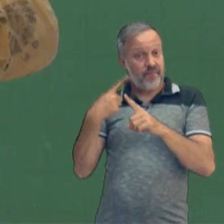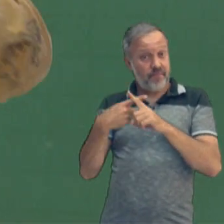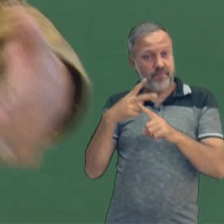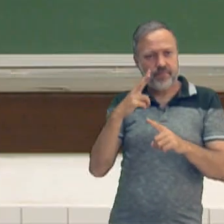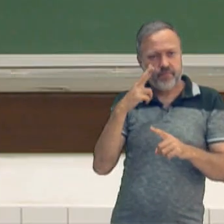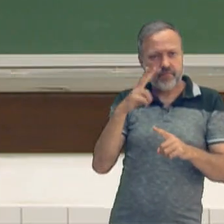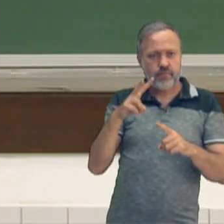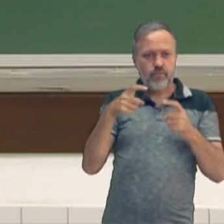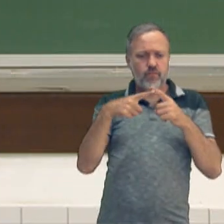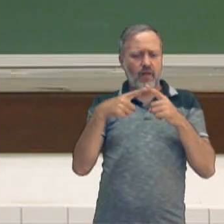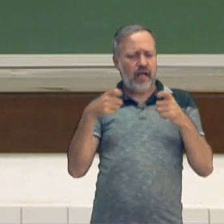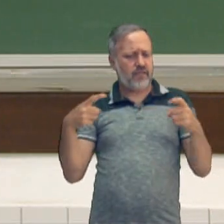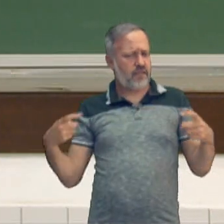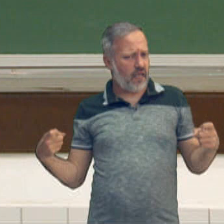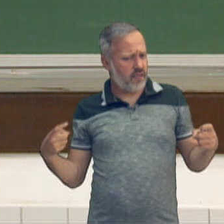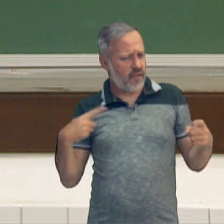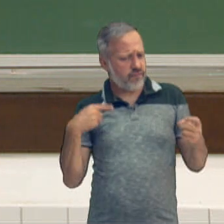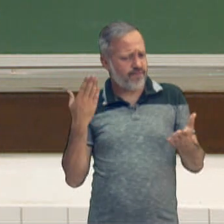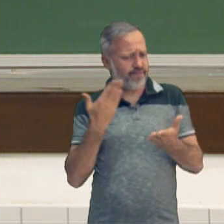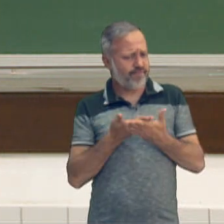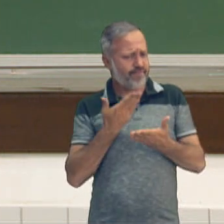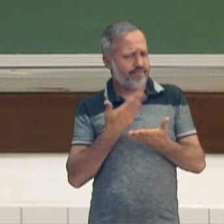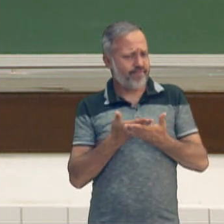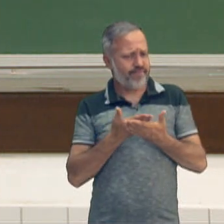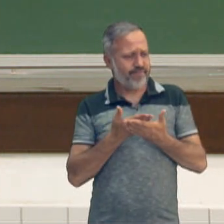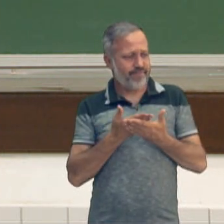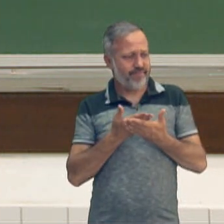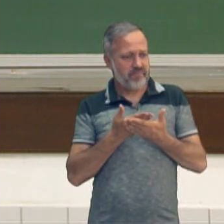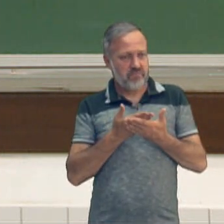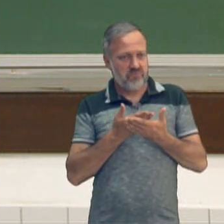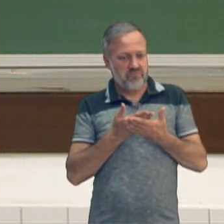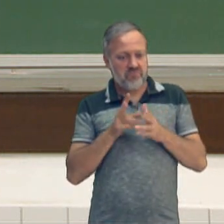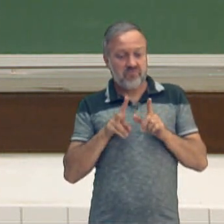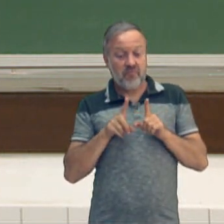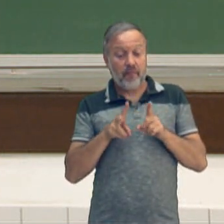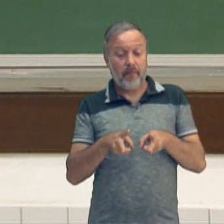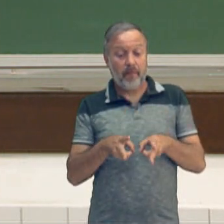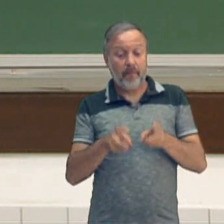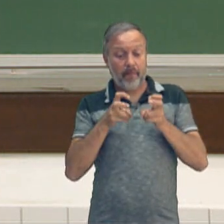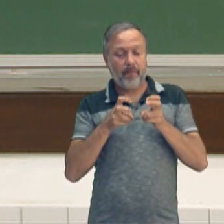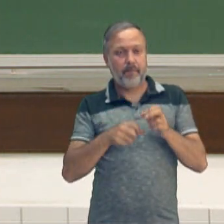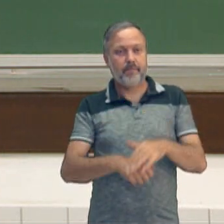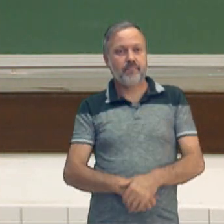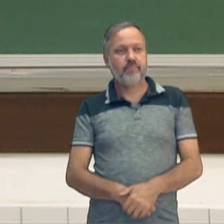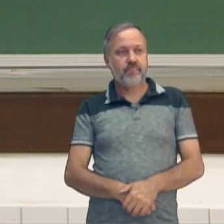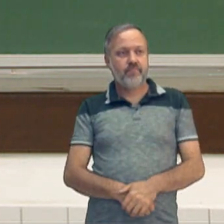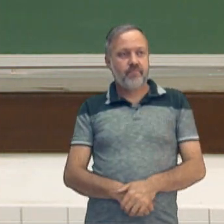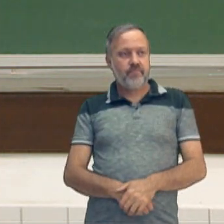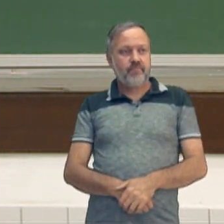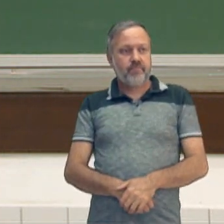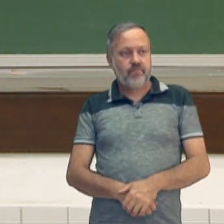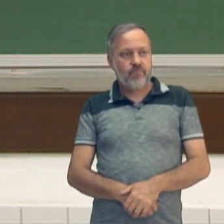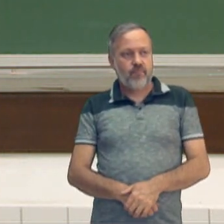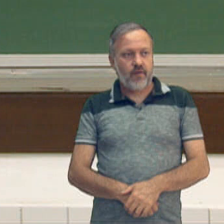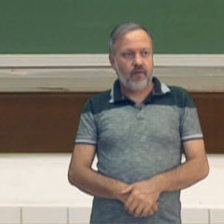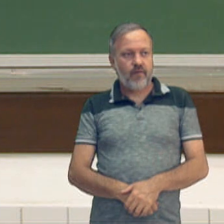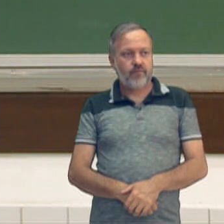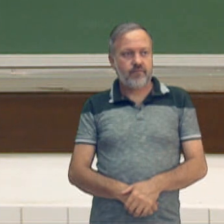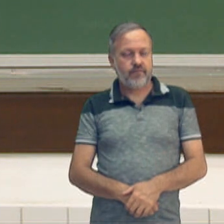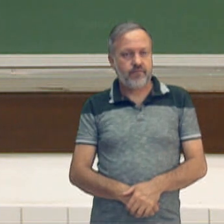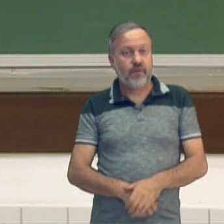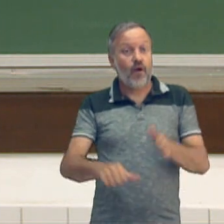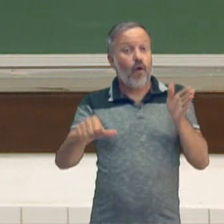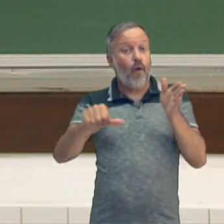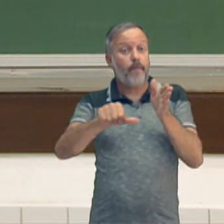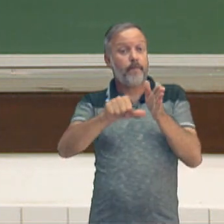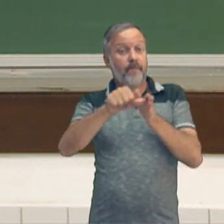partir dos erros, das respostas que procuramos consertar. Muito bem, o primeiro calendário solar foi feito pelos